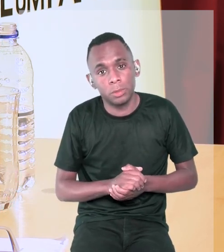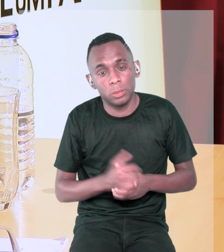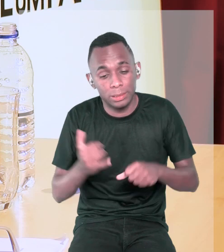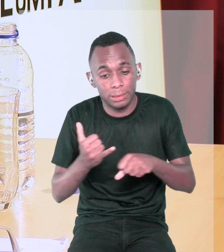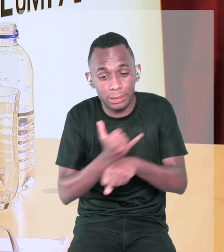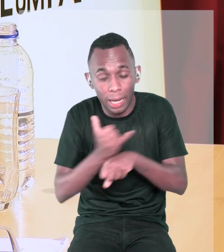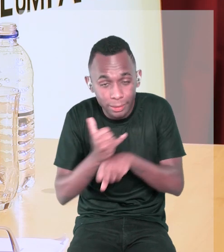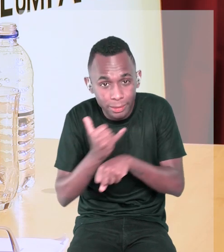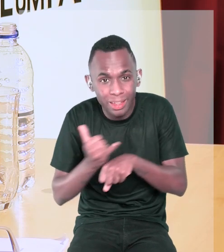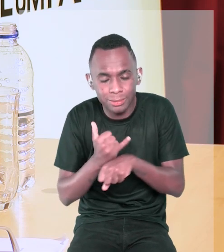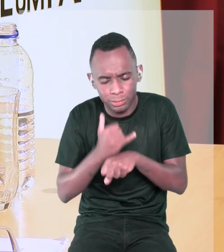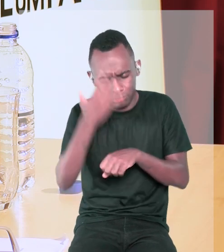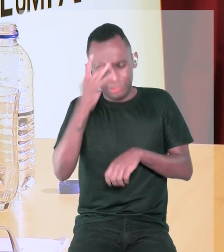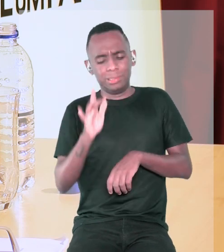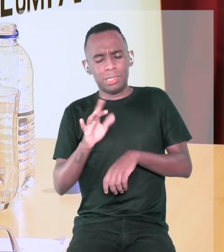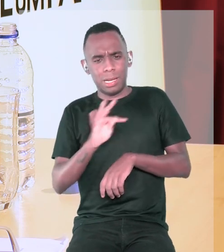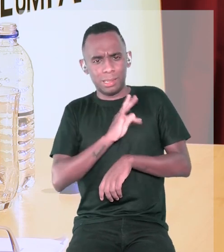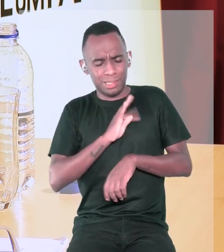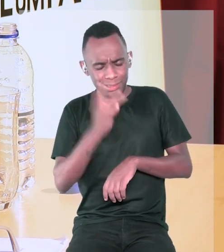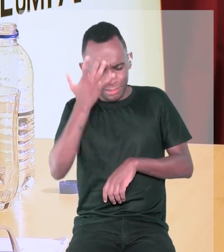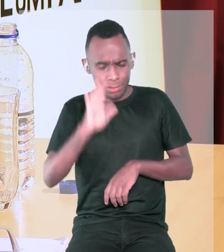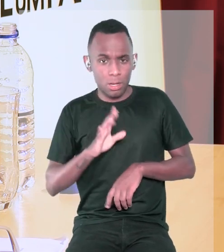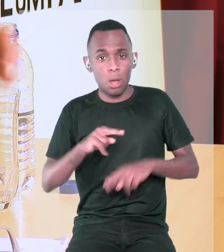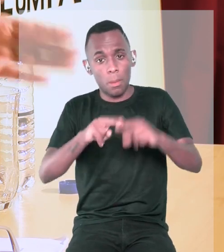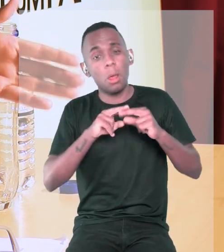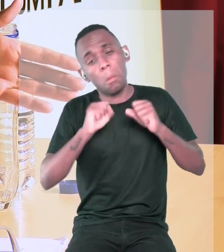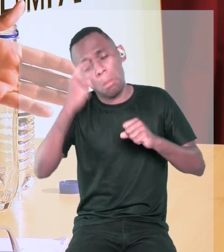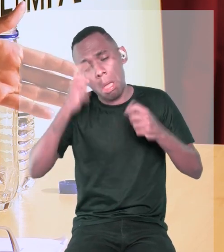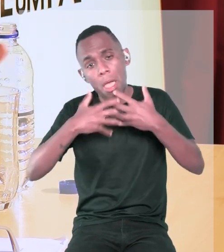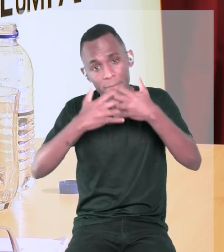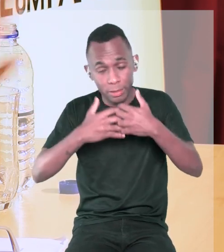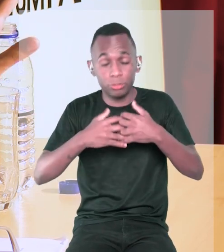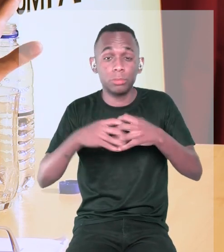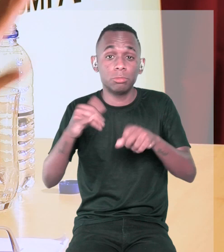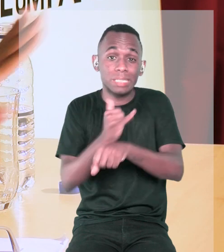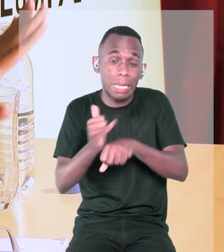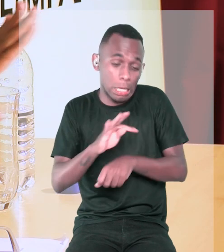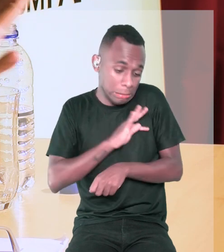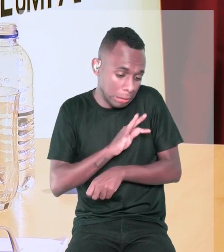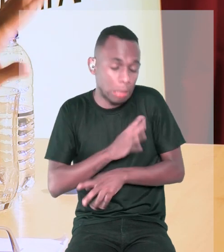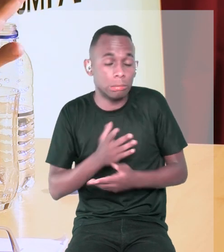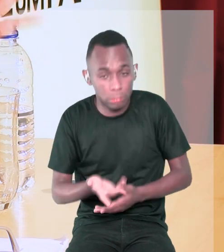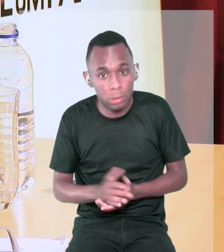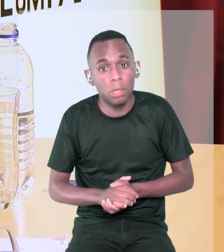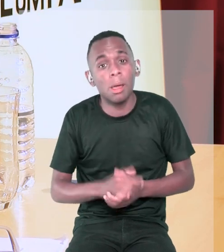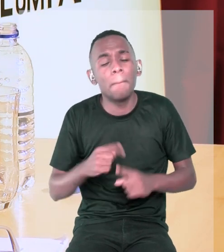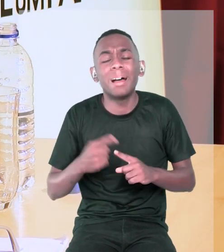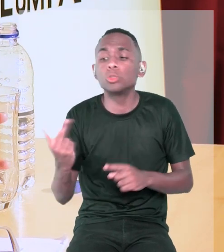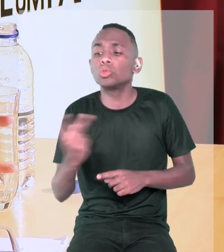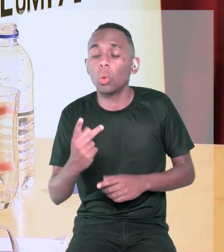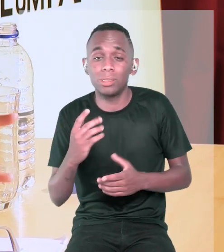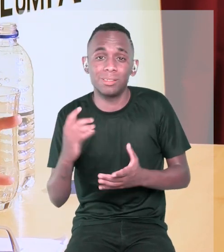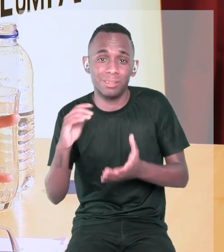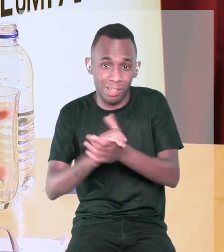A técnica é que no caso do André e da Doreen, isso se deu através da medicina. Mas é apenas o caso deles, não é que